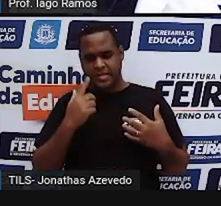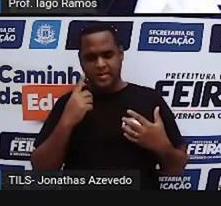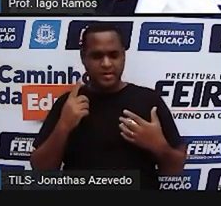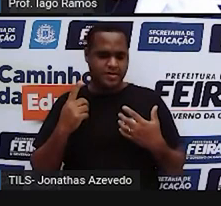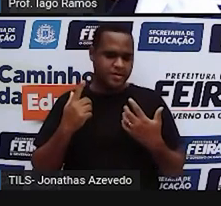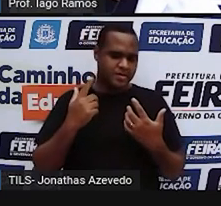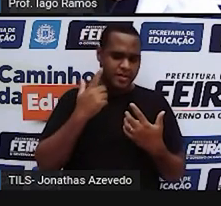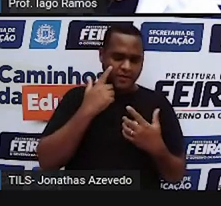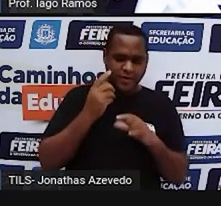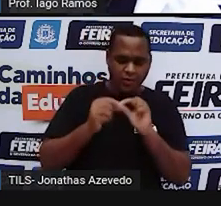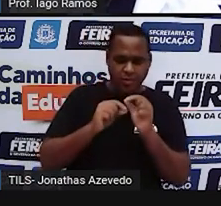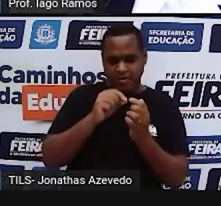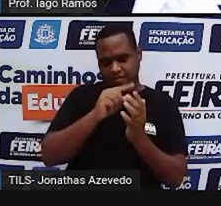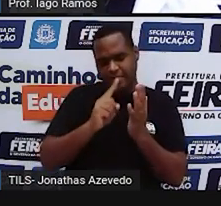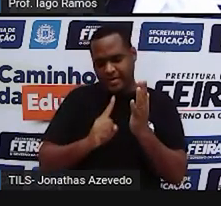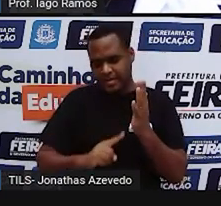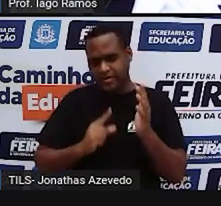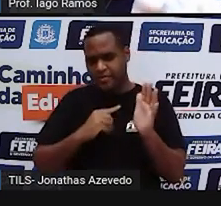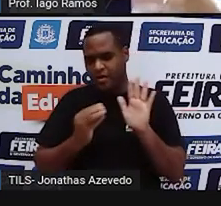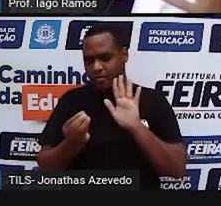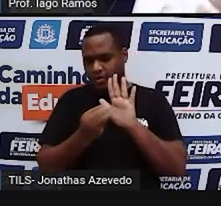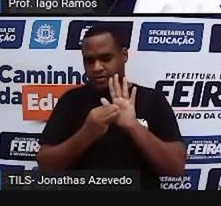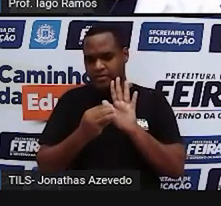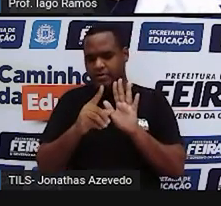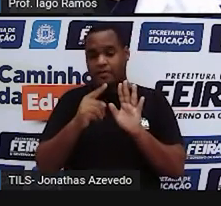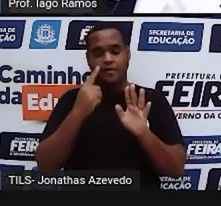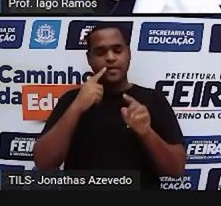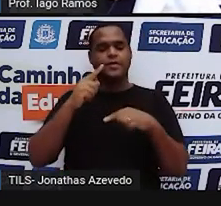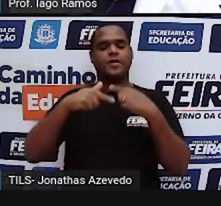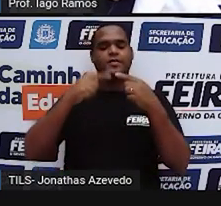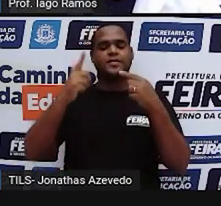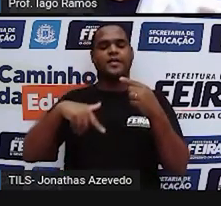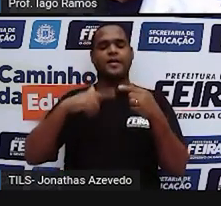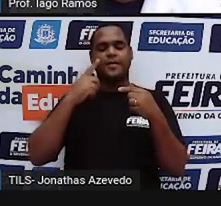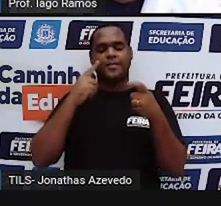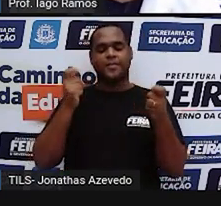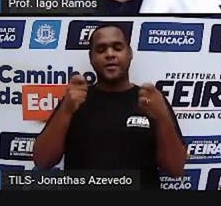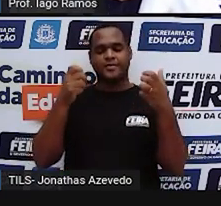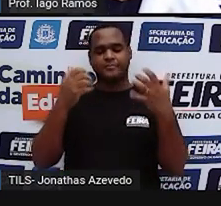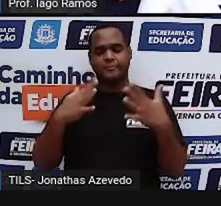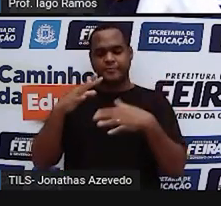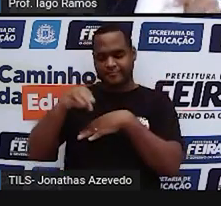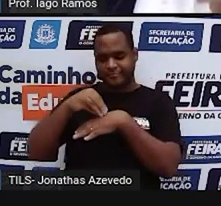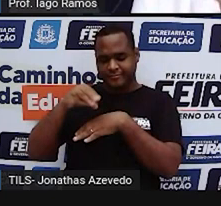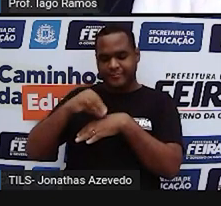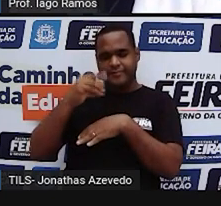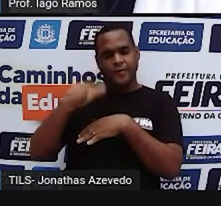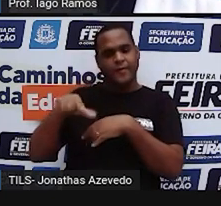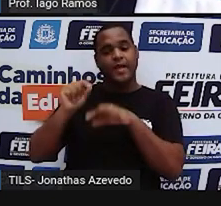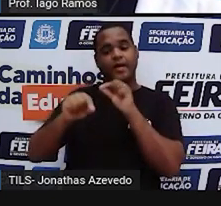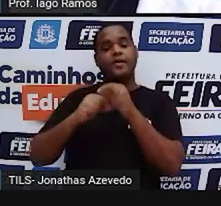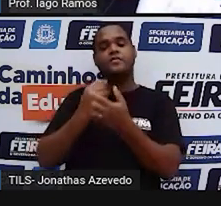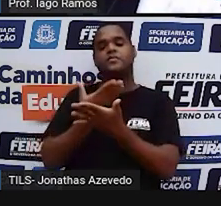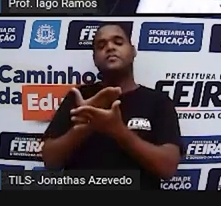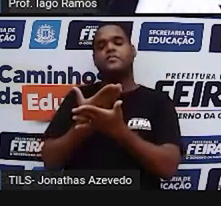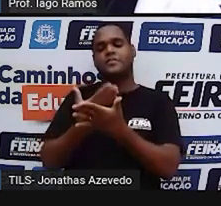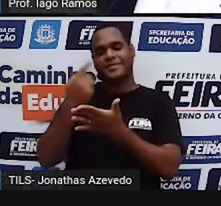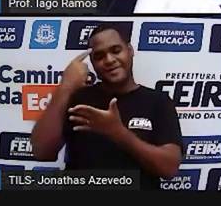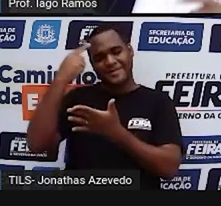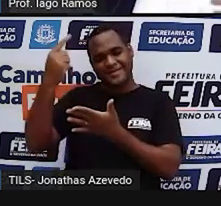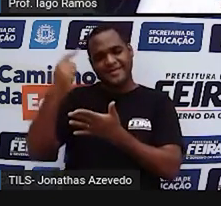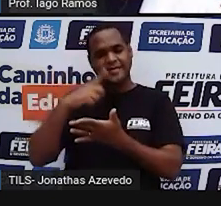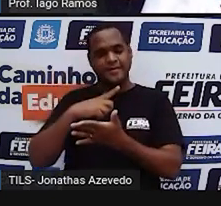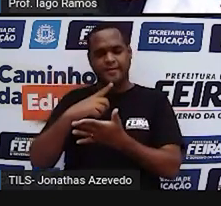Coloca no seu caderno você tem como olhar depois né pegar de novo isso que você estudou nessa aula